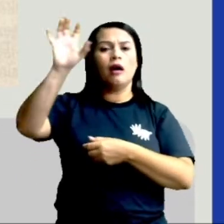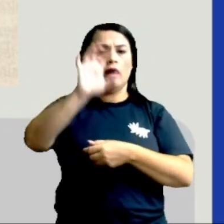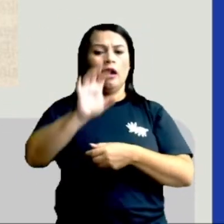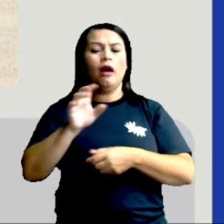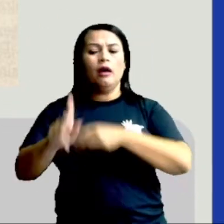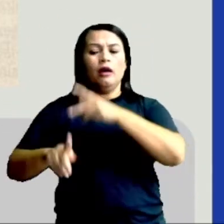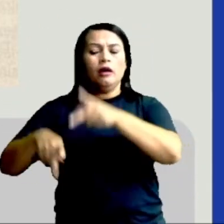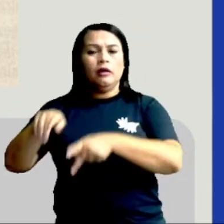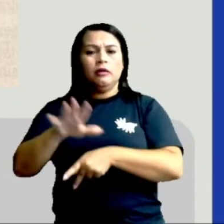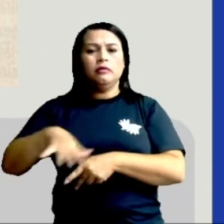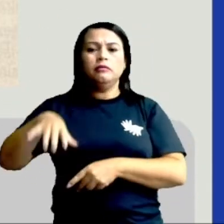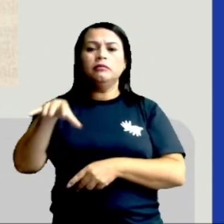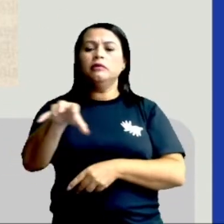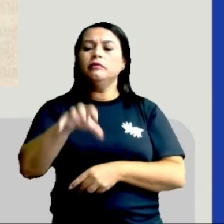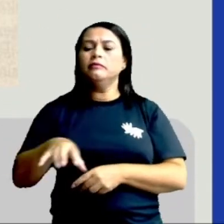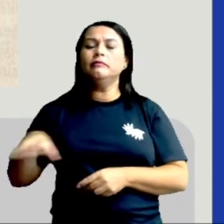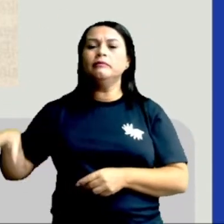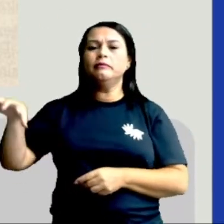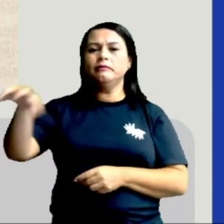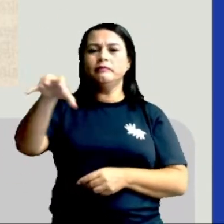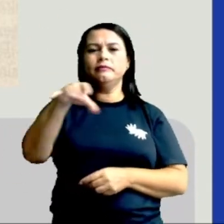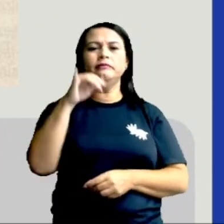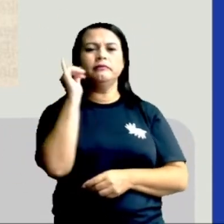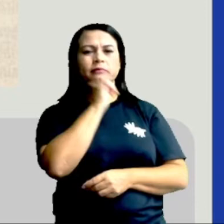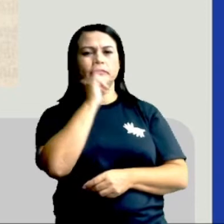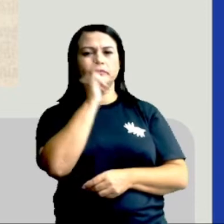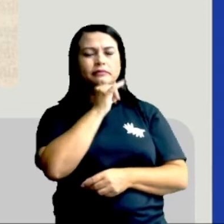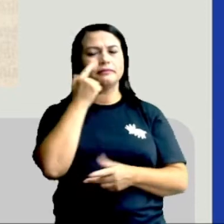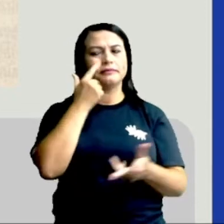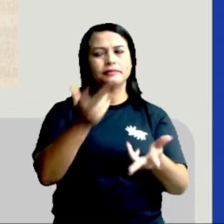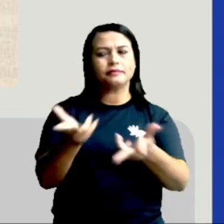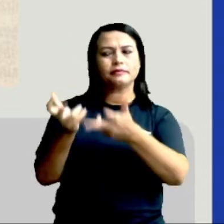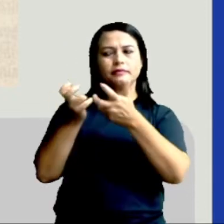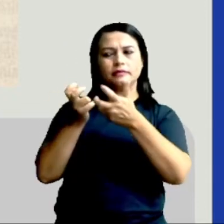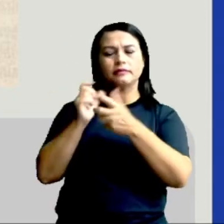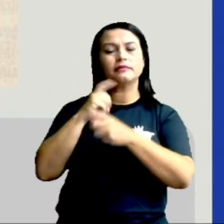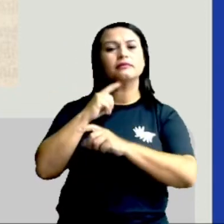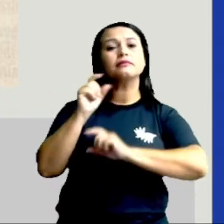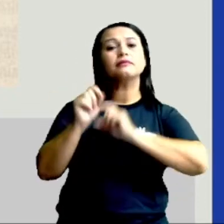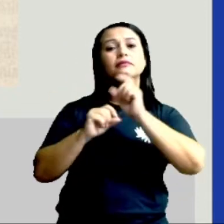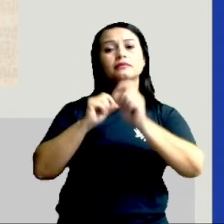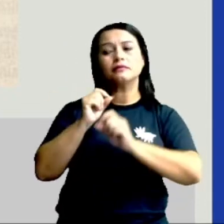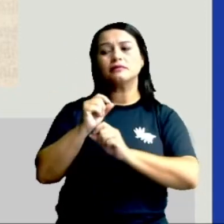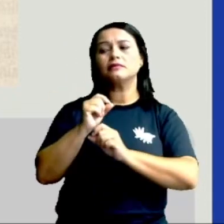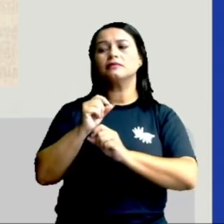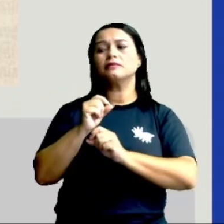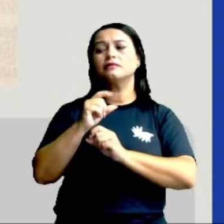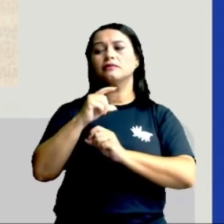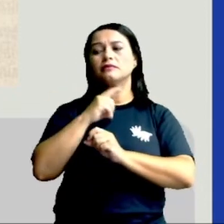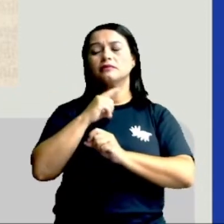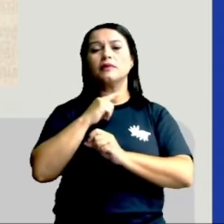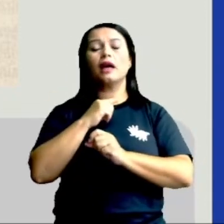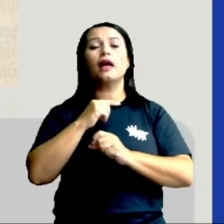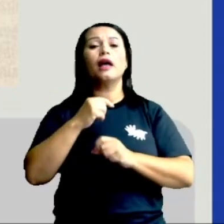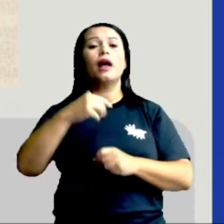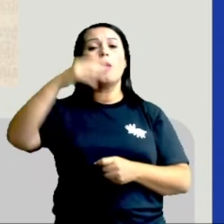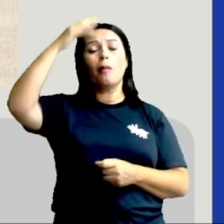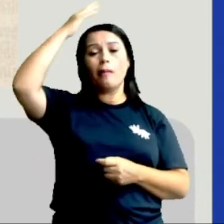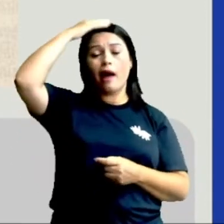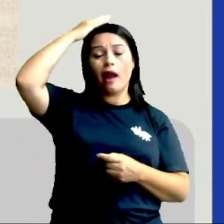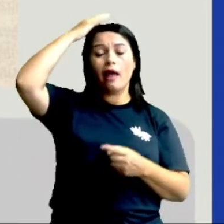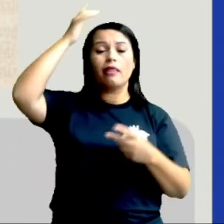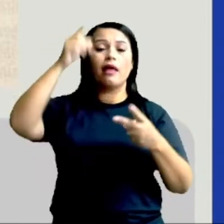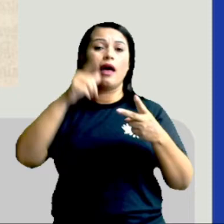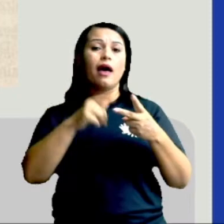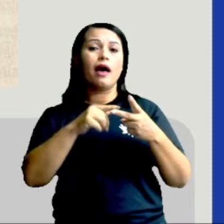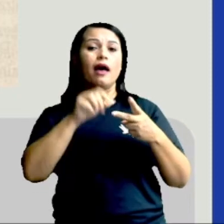tá? Desses imigrantes italianos. Percebam aí que a gente tem, ó, Paraná, Santa Catarina, Rio Grande do